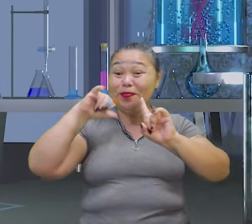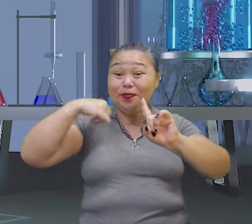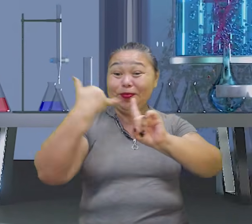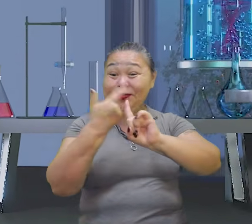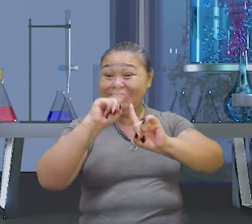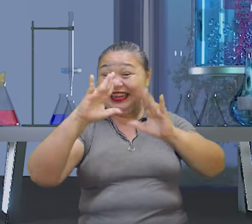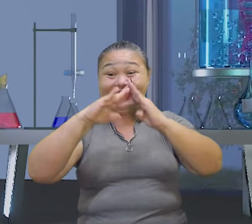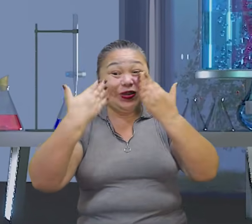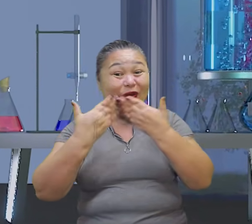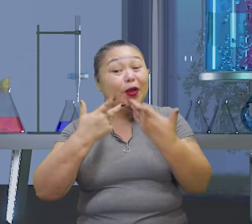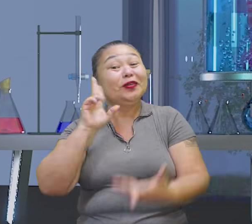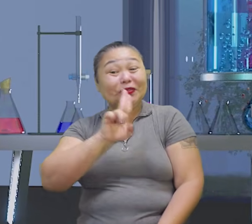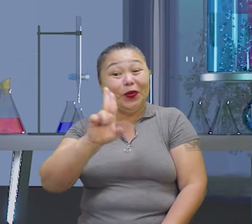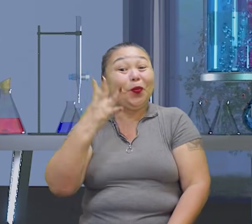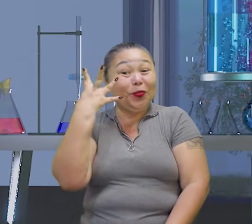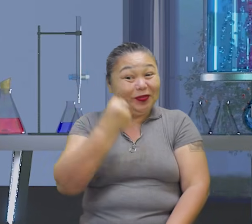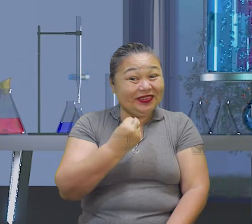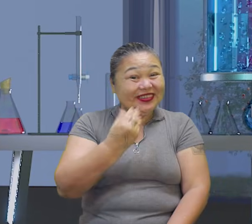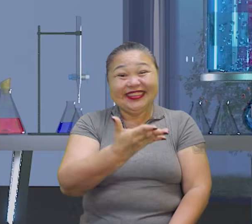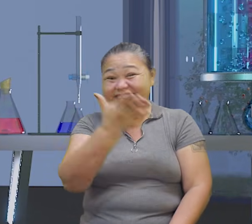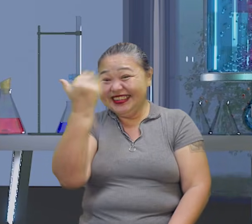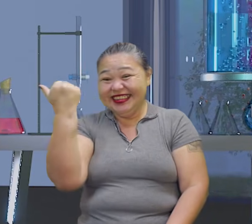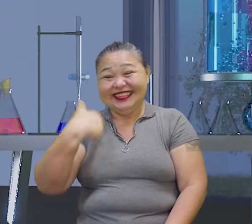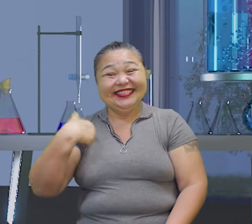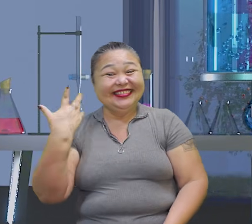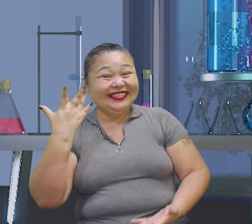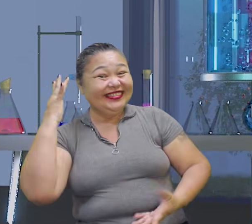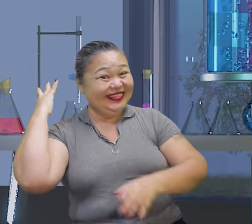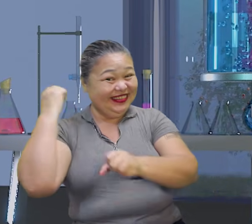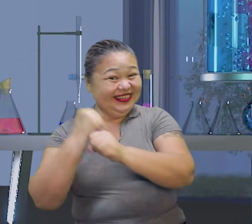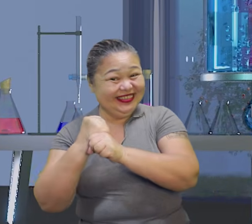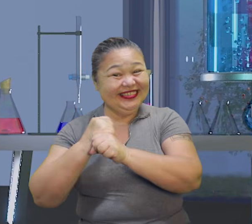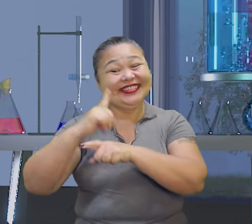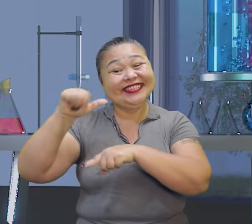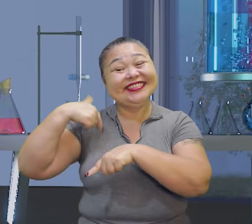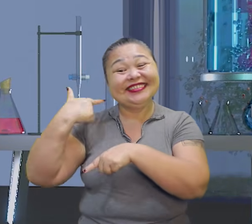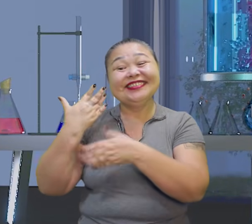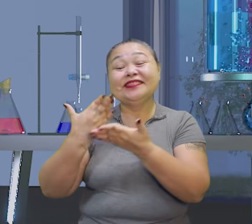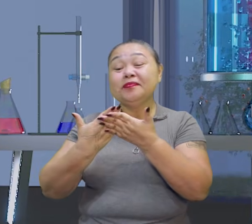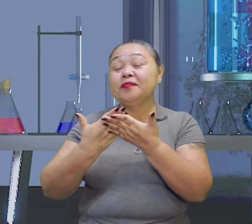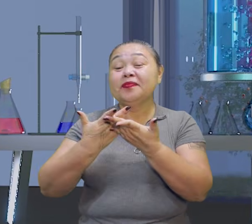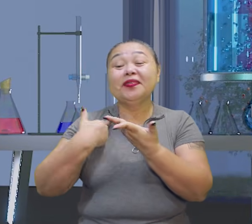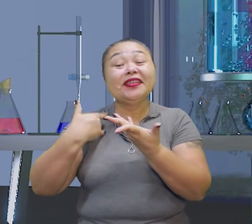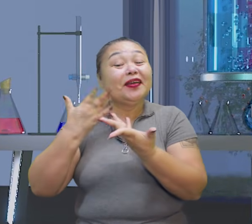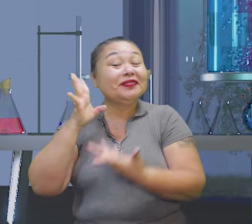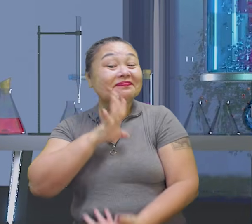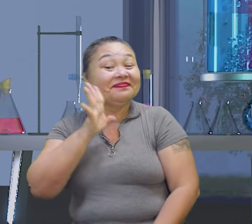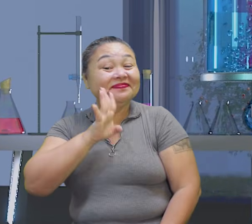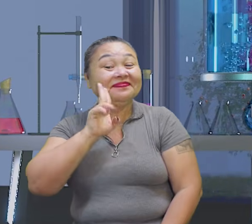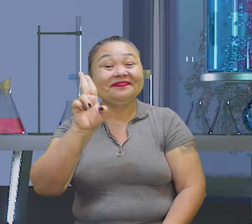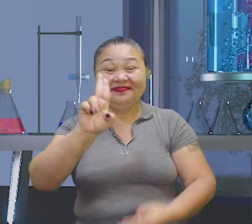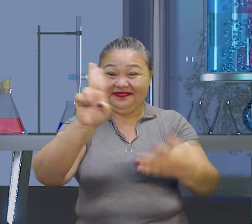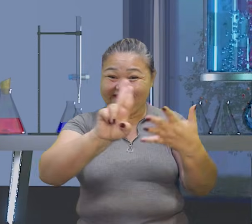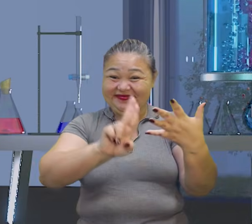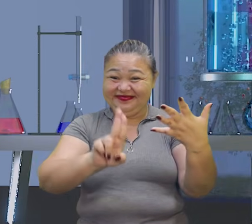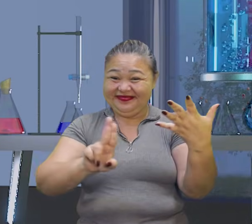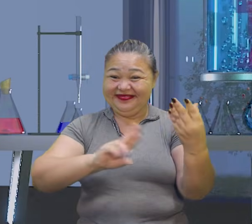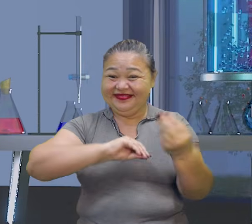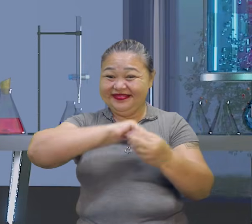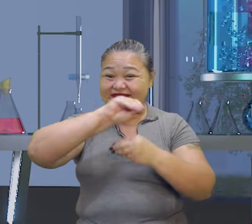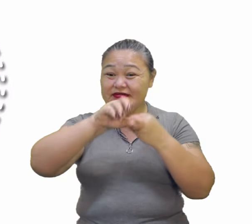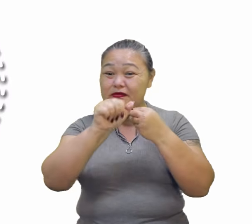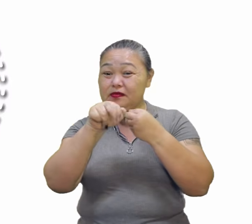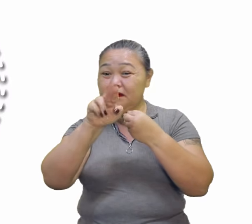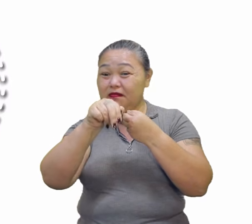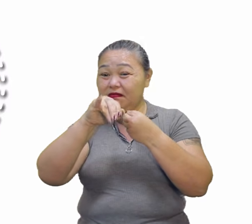os nomes bonitinhos são, não são não? Então vamos lá pra gente fazer a nossa revisão dessa parte tão legal de nomenclatura orgânica.